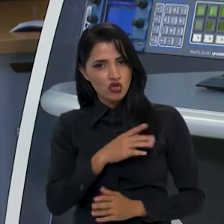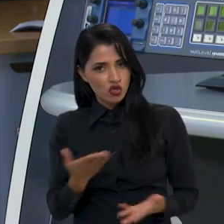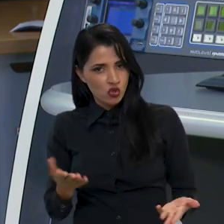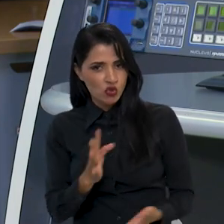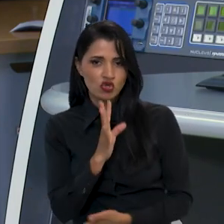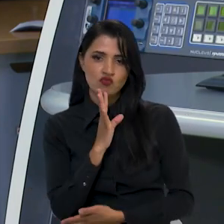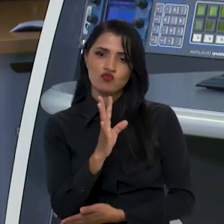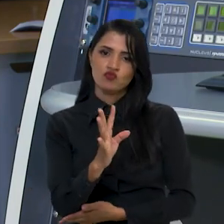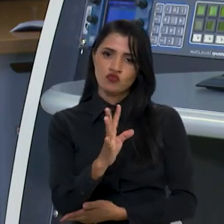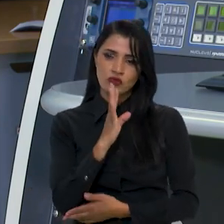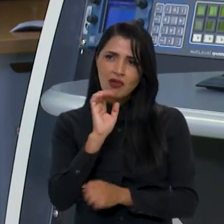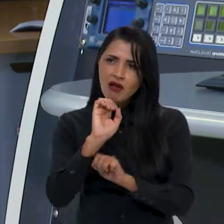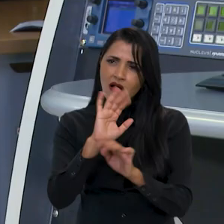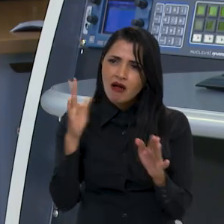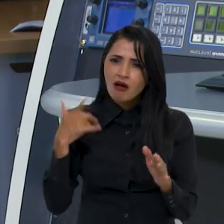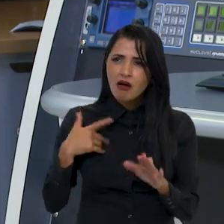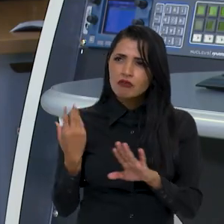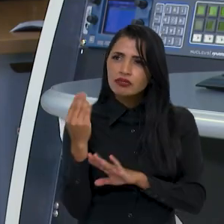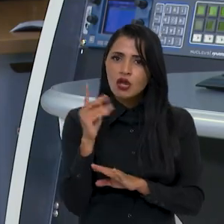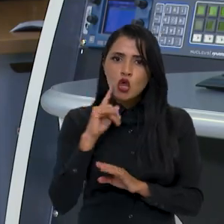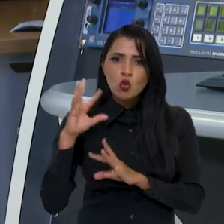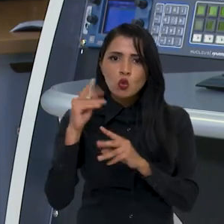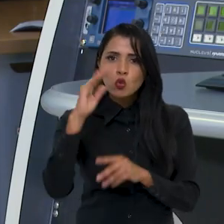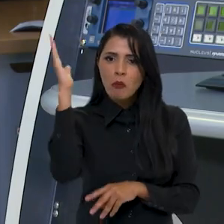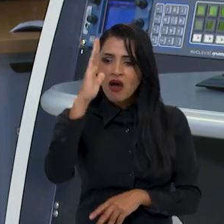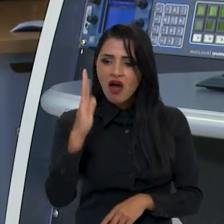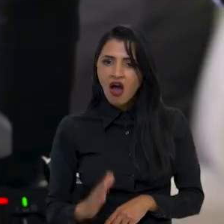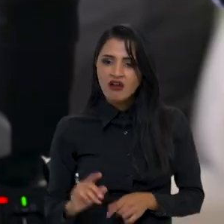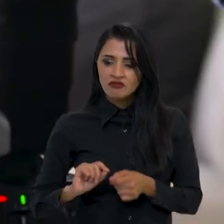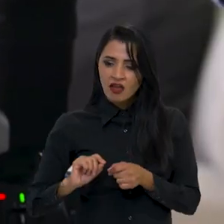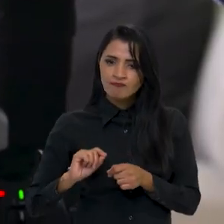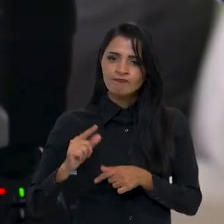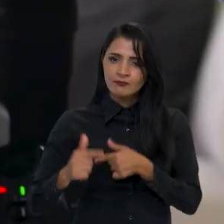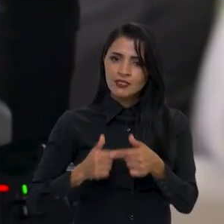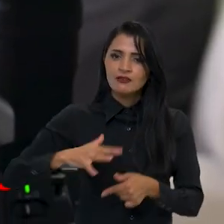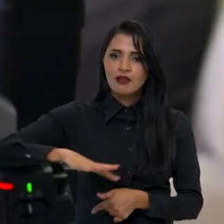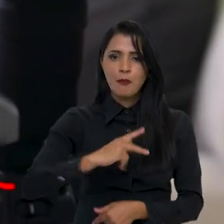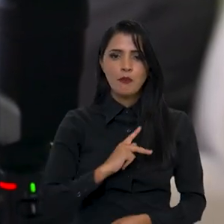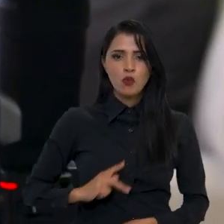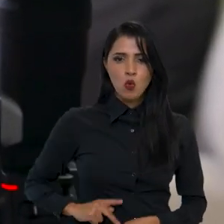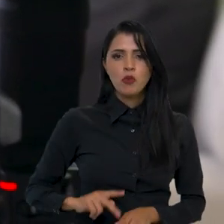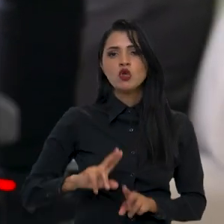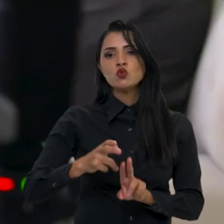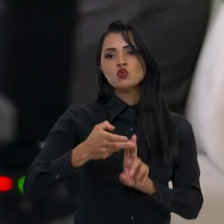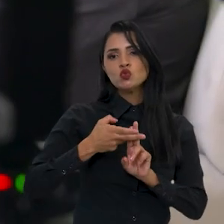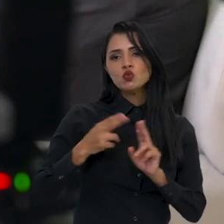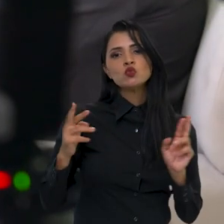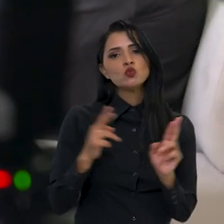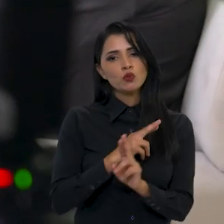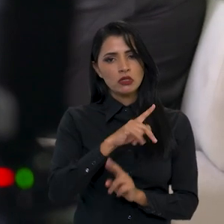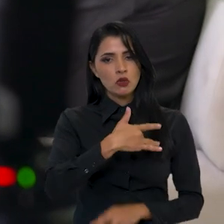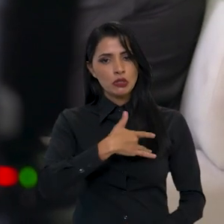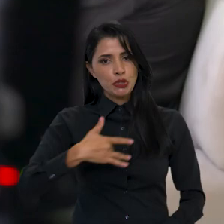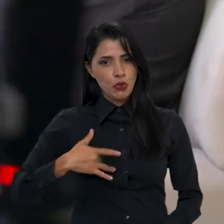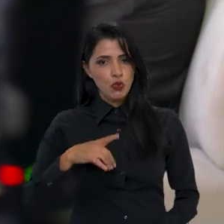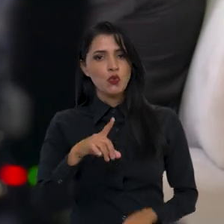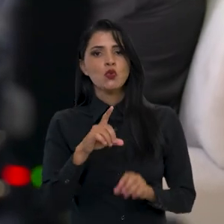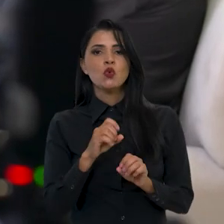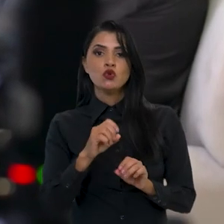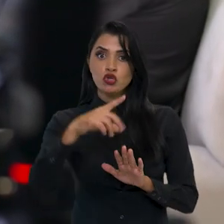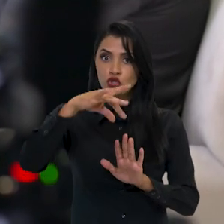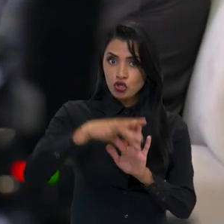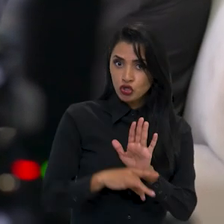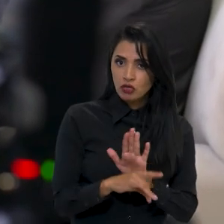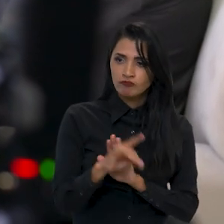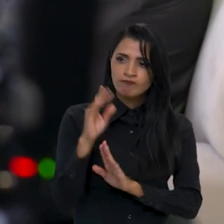conheça hoje com mais clareza hoje tudo que o Brasil está fazendo no setor público e no SUS em relação à saúde